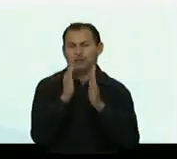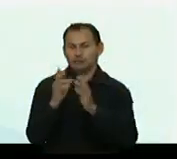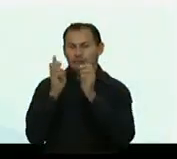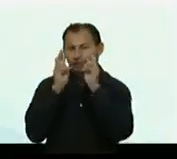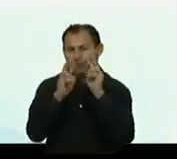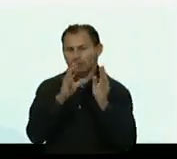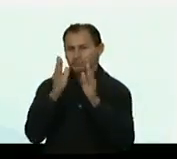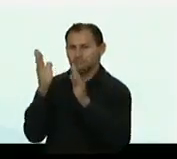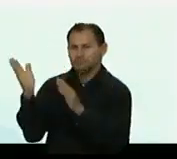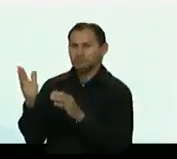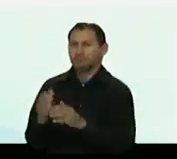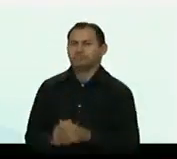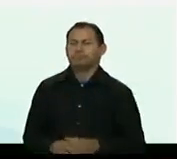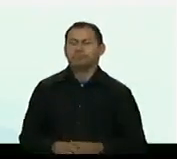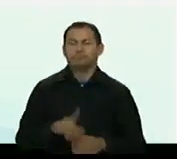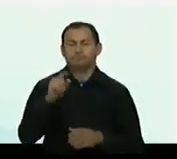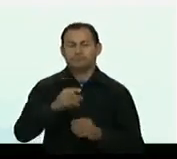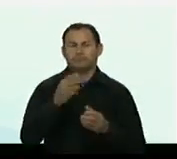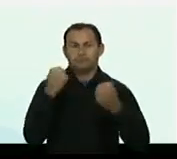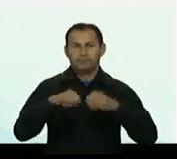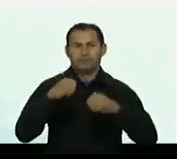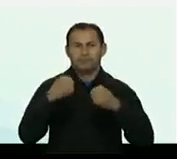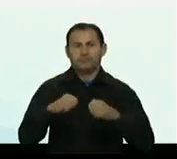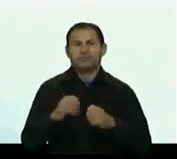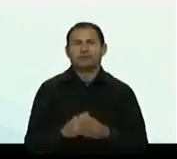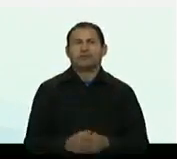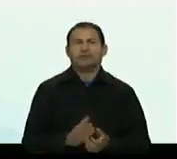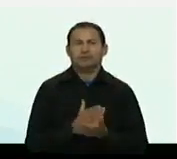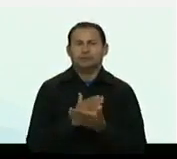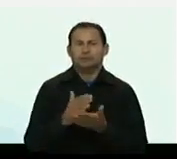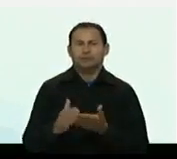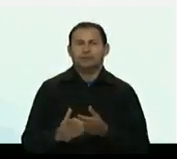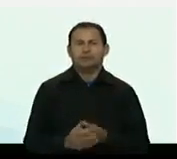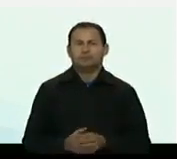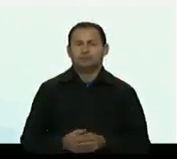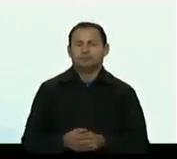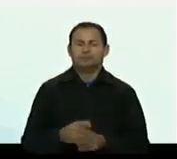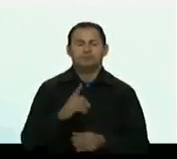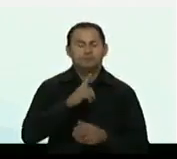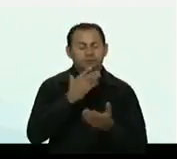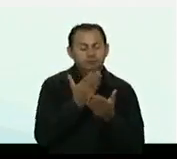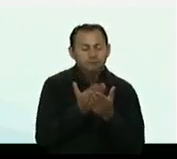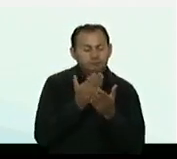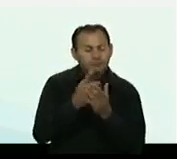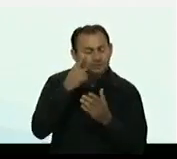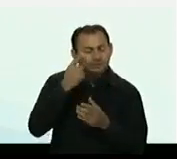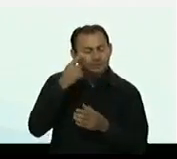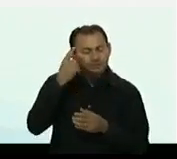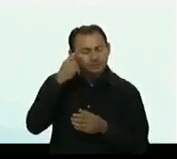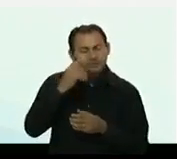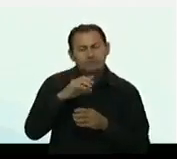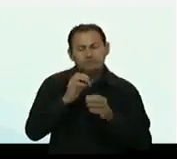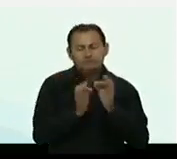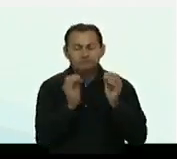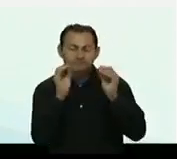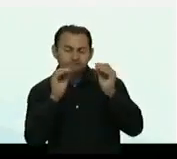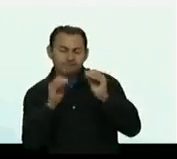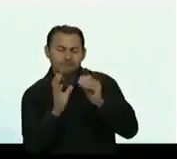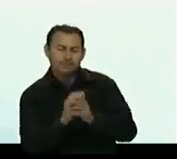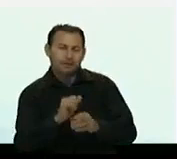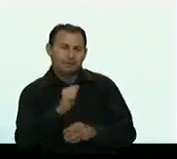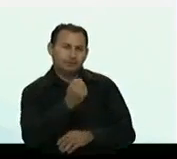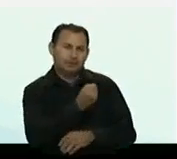Acompanhe. Será necessário, inicialmente, esboçar a situação-problema na forma algébrica. Por que na